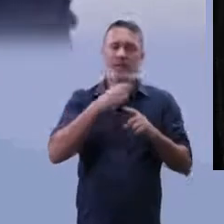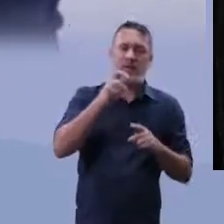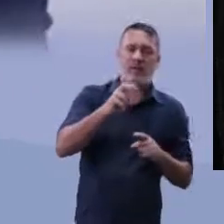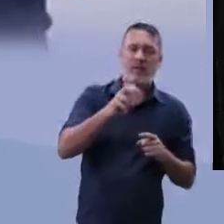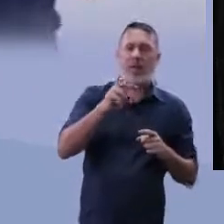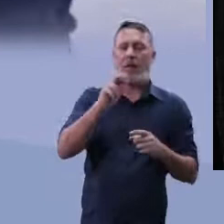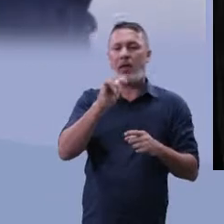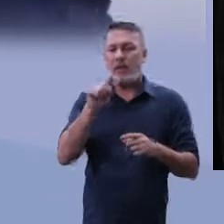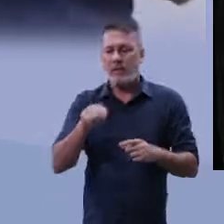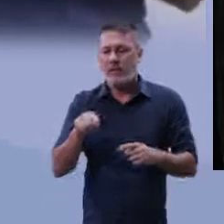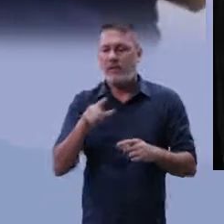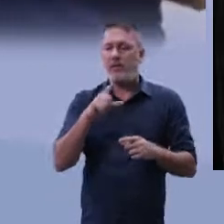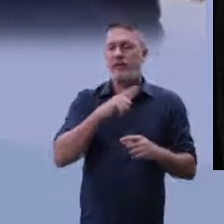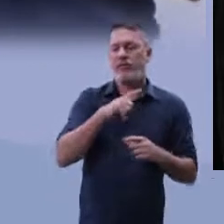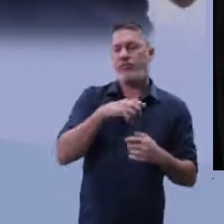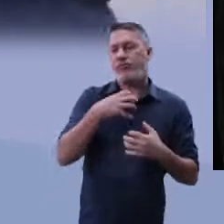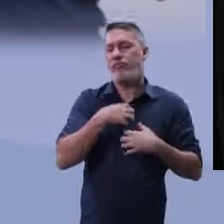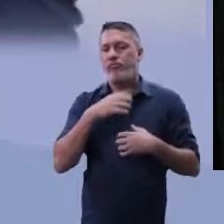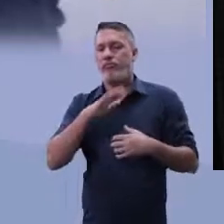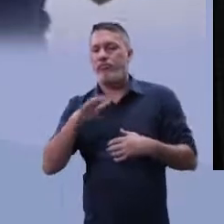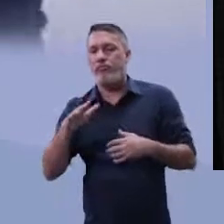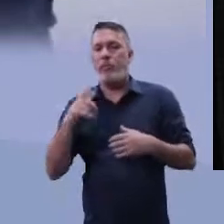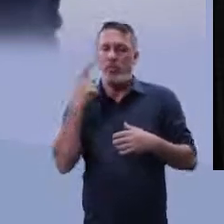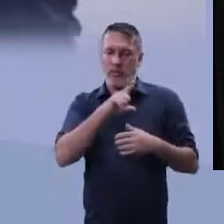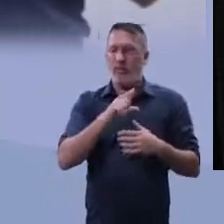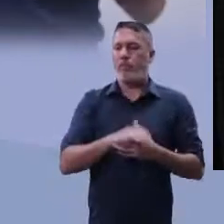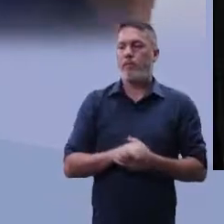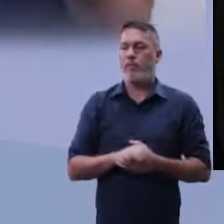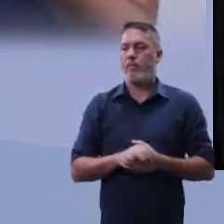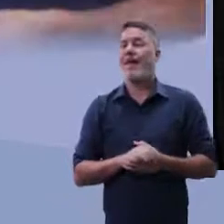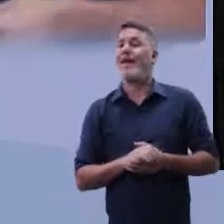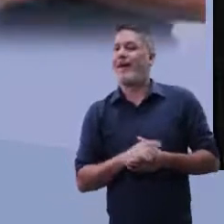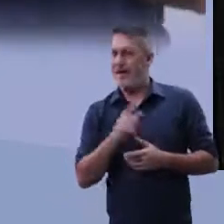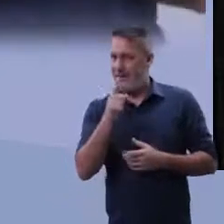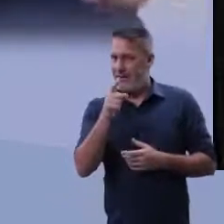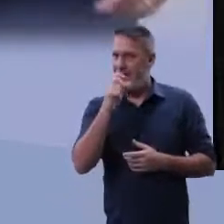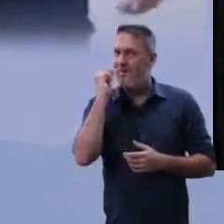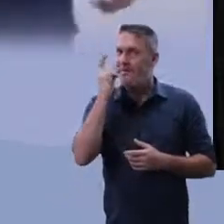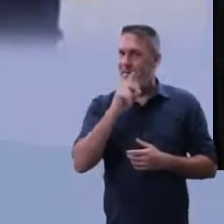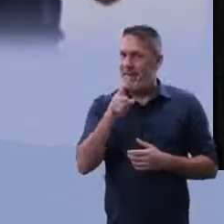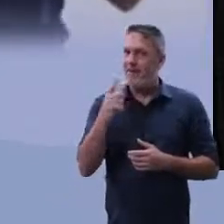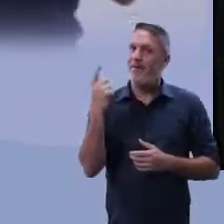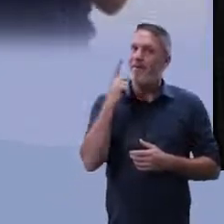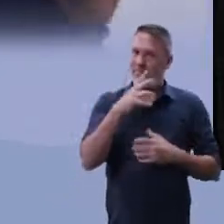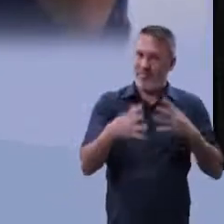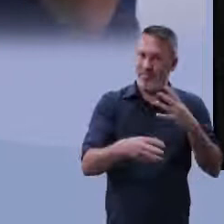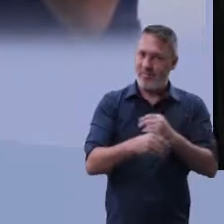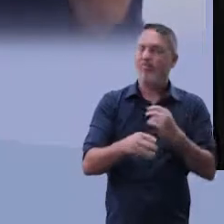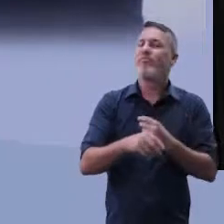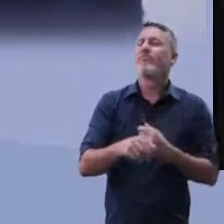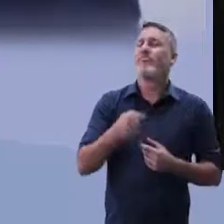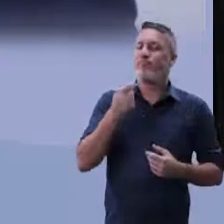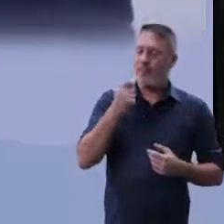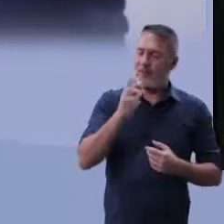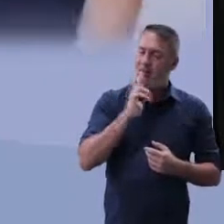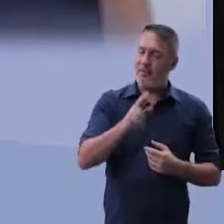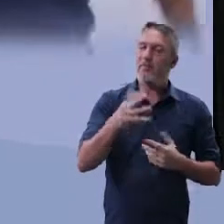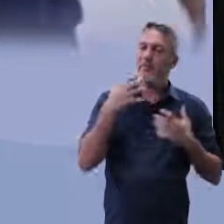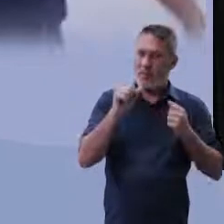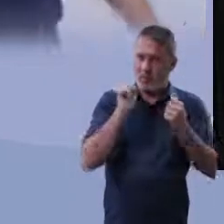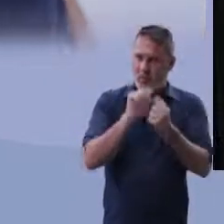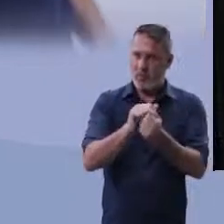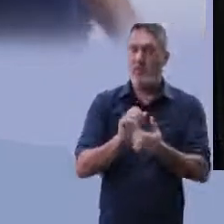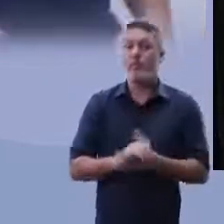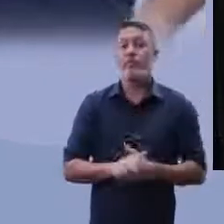o x, achar as raízes, né, menos B mais ou menos a raiz de delta sobre 2A. Ah, moleque, tá com essa fórmula na cabeça,